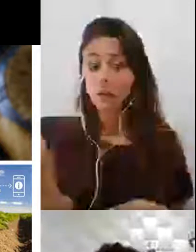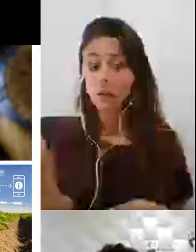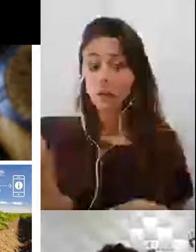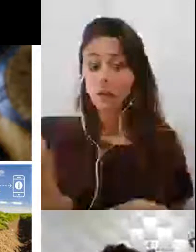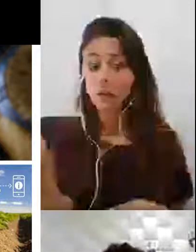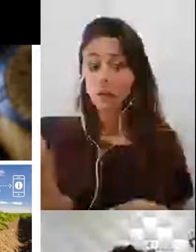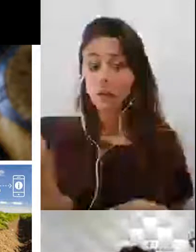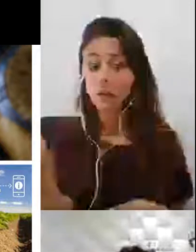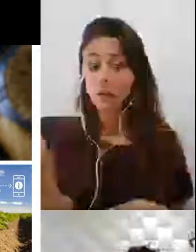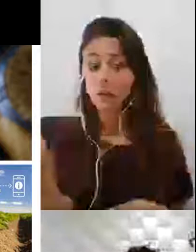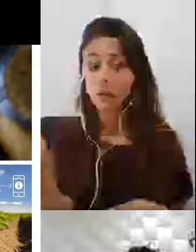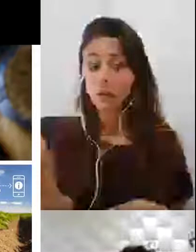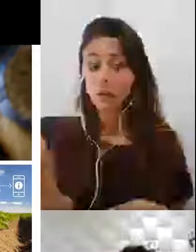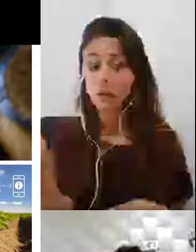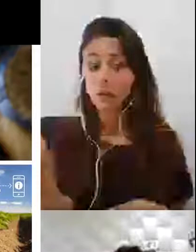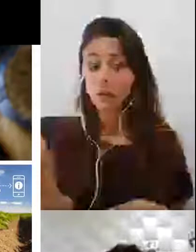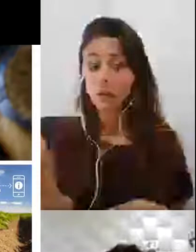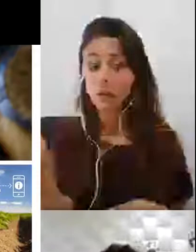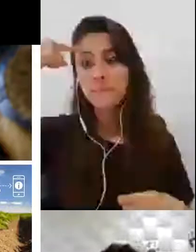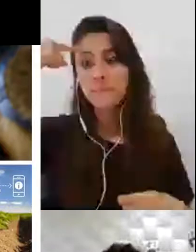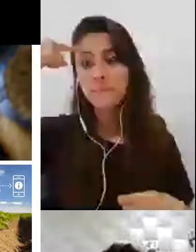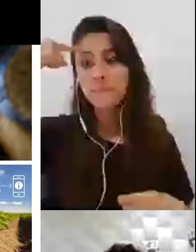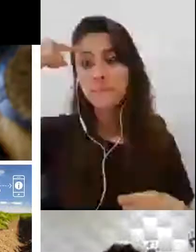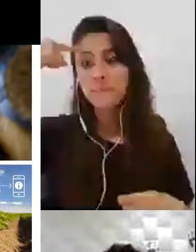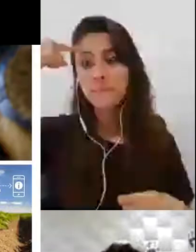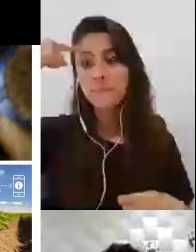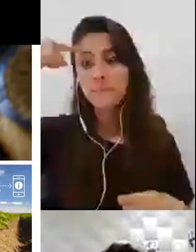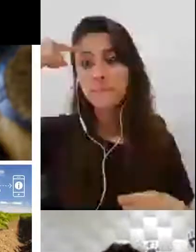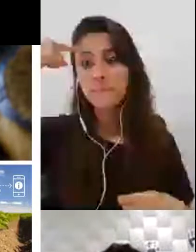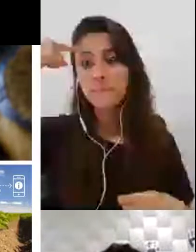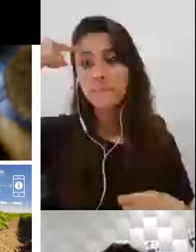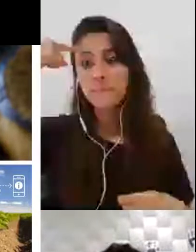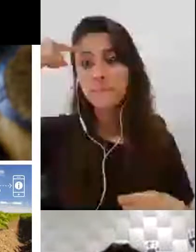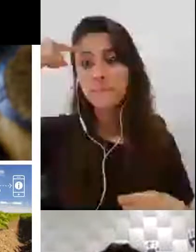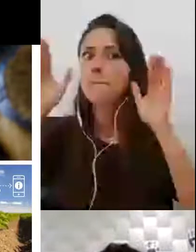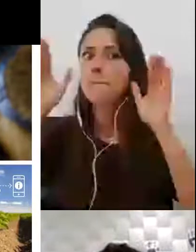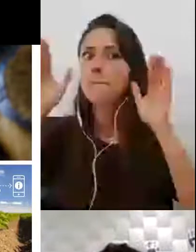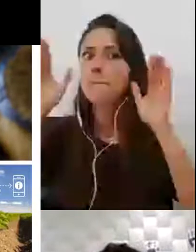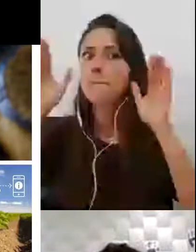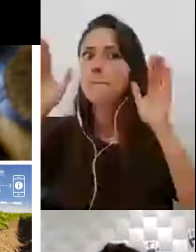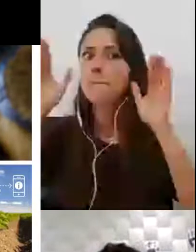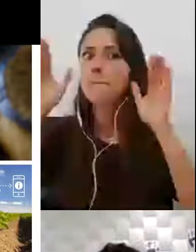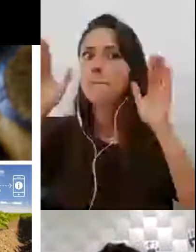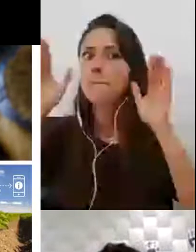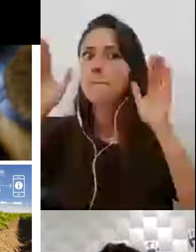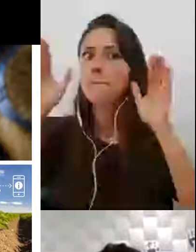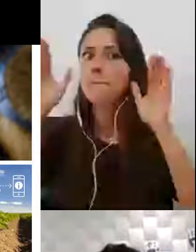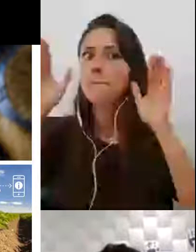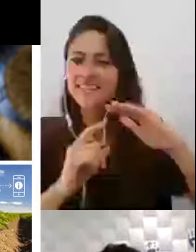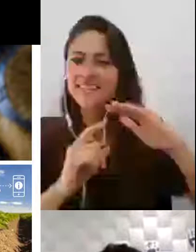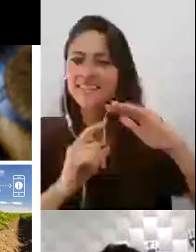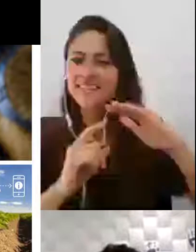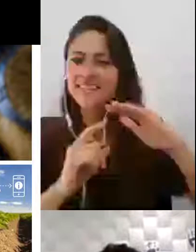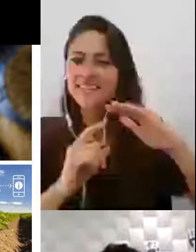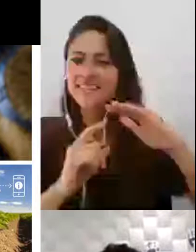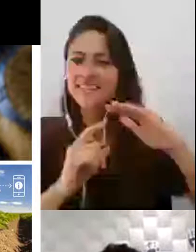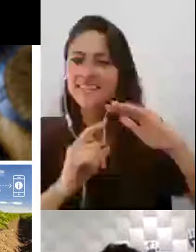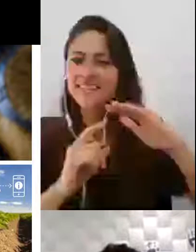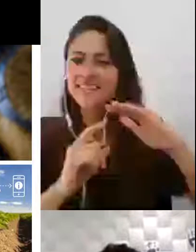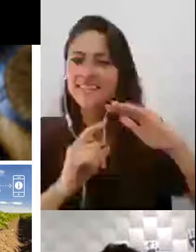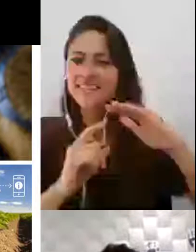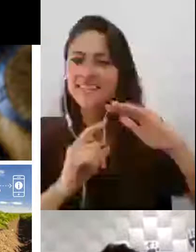nós temos que ter essa visão, temos que ter essa tendência e temos que ter essa percepção para que a gente